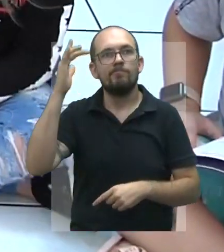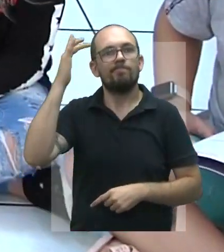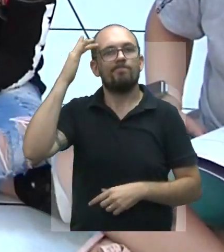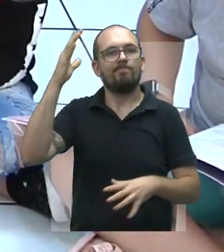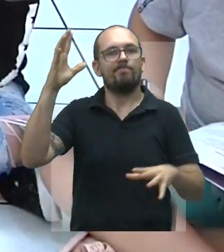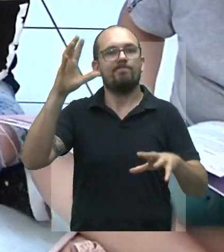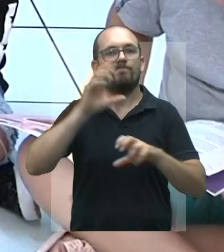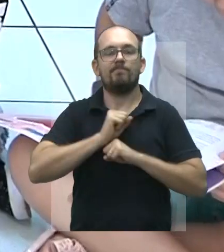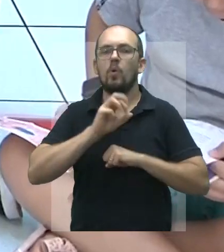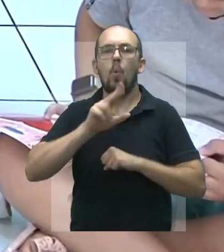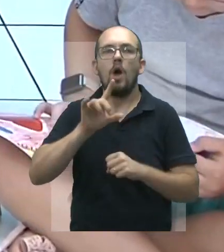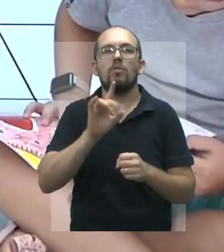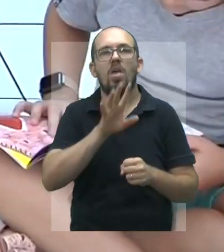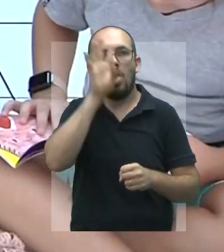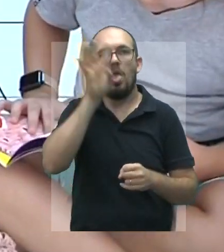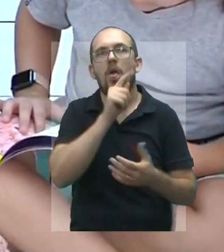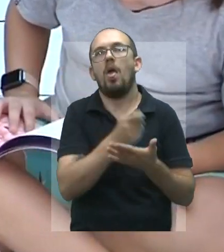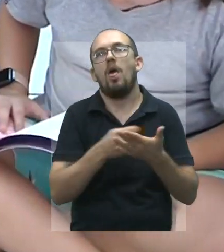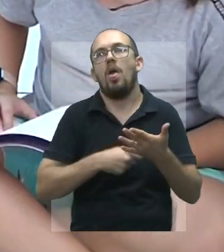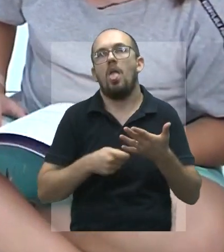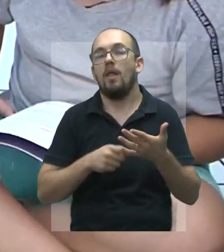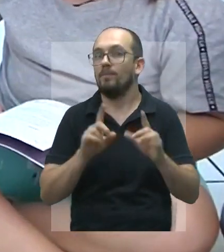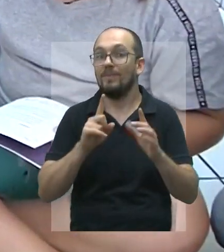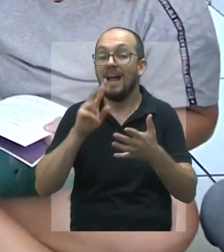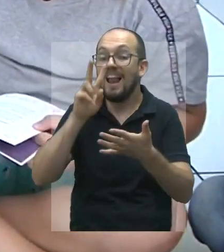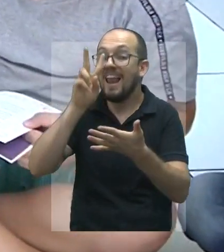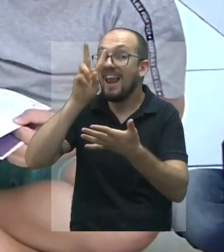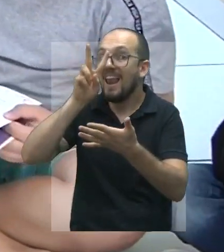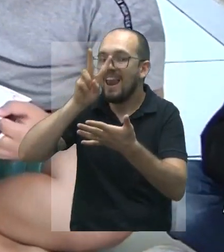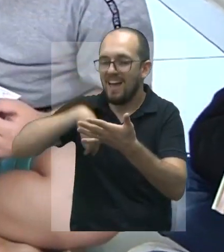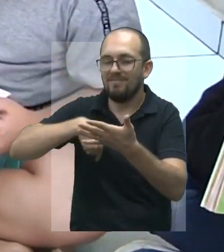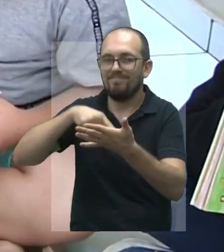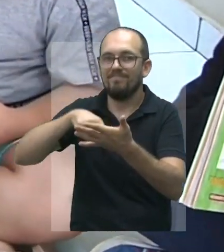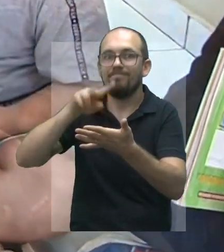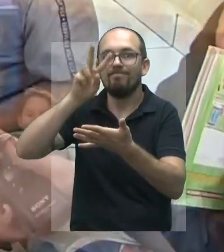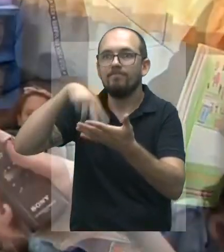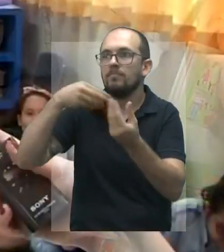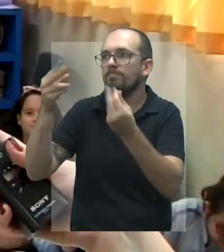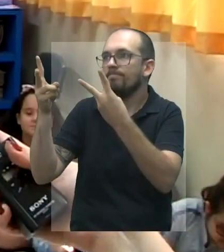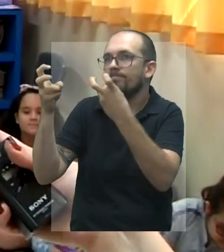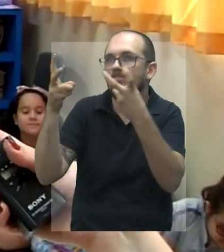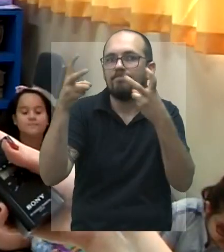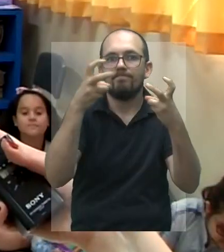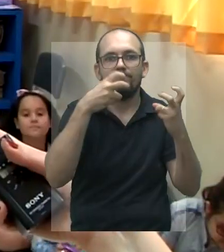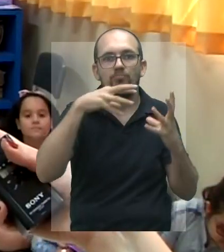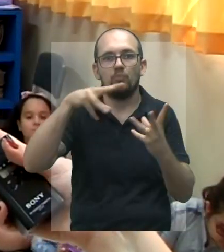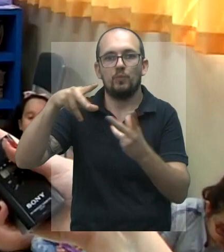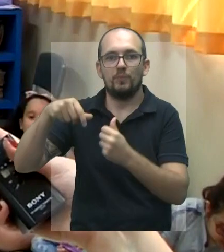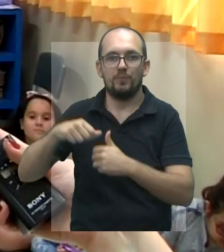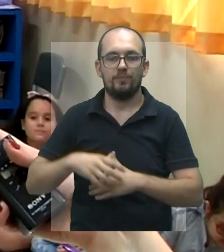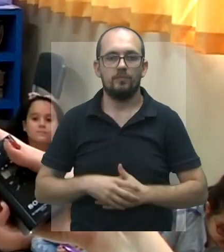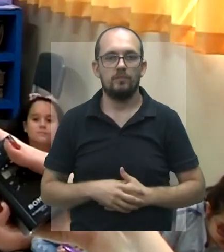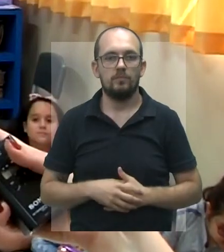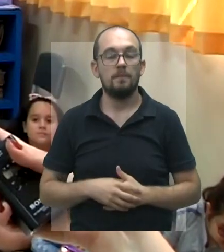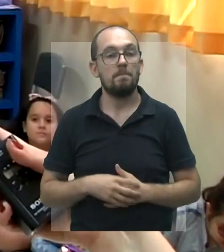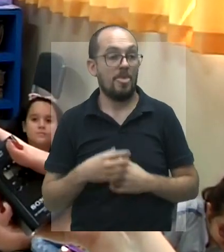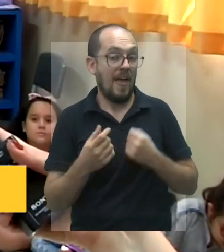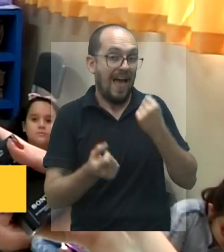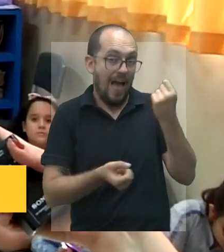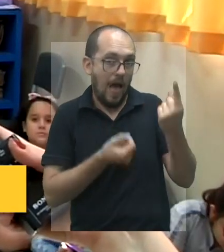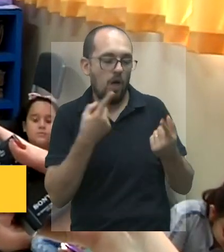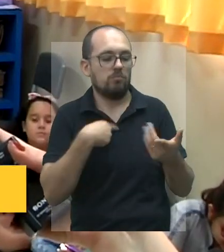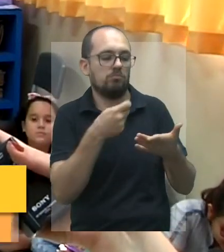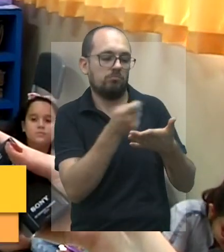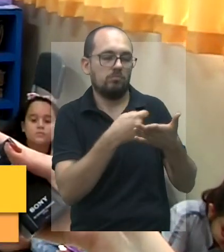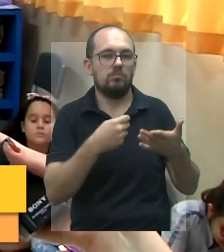apenas escritores, mas leitores, né? Leitores do mundo. Algumas crianças escreveram histórias